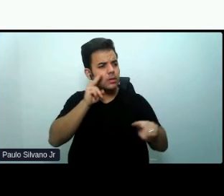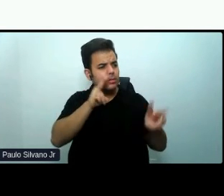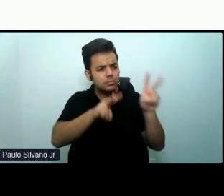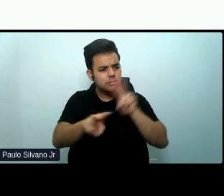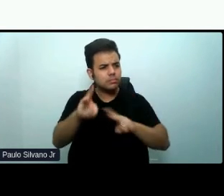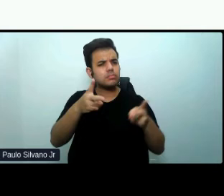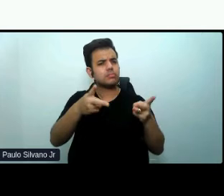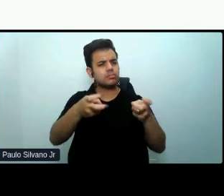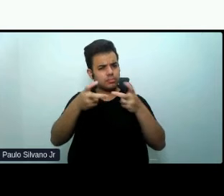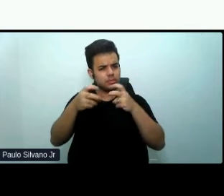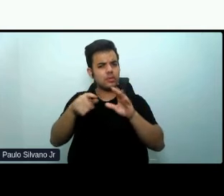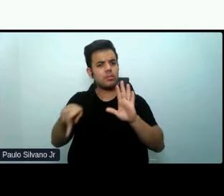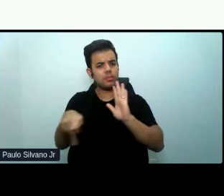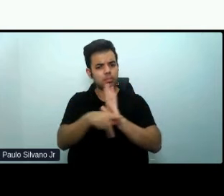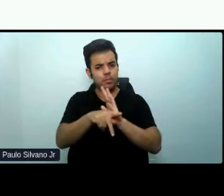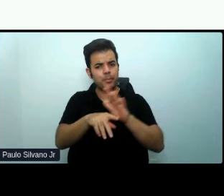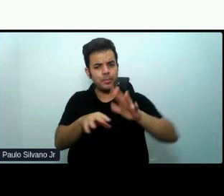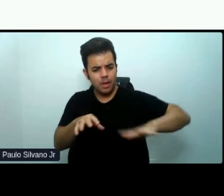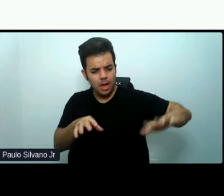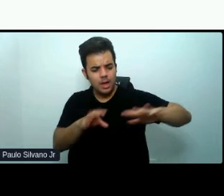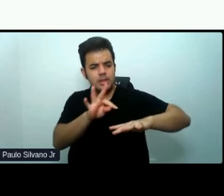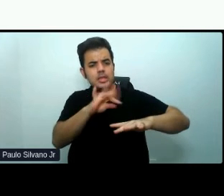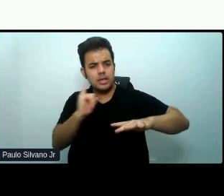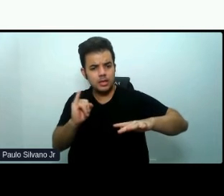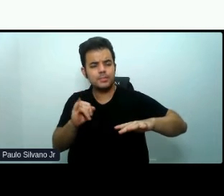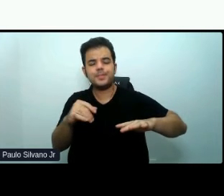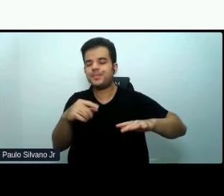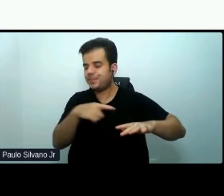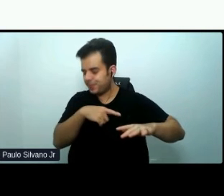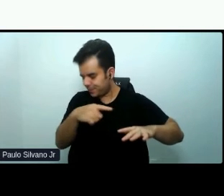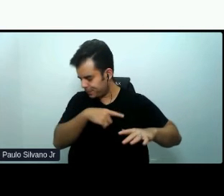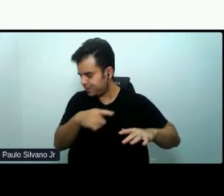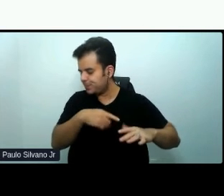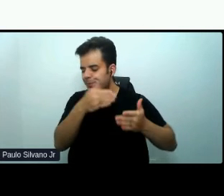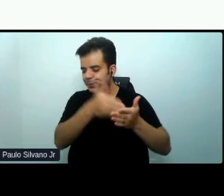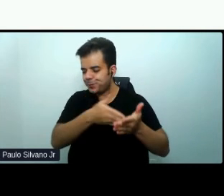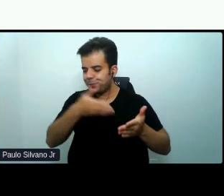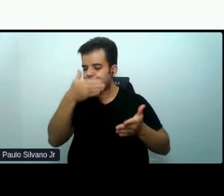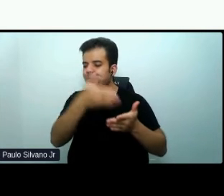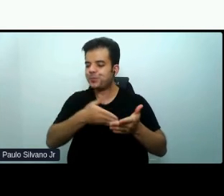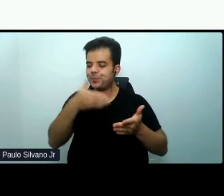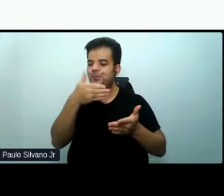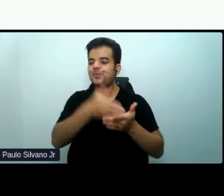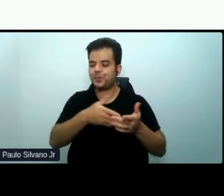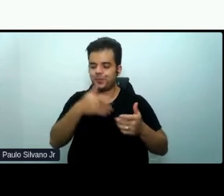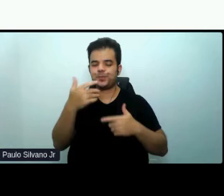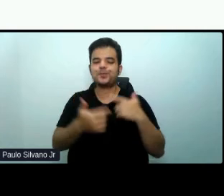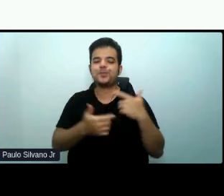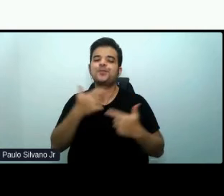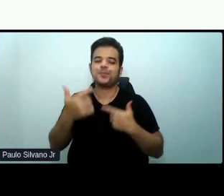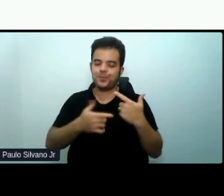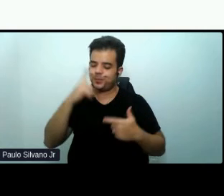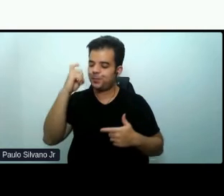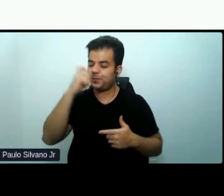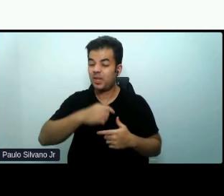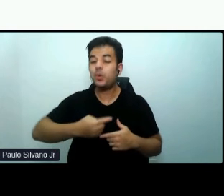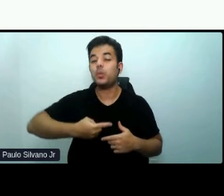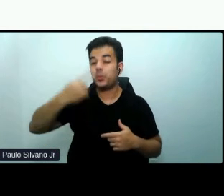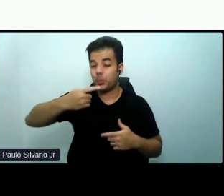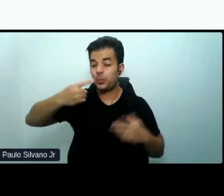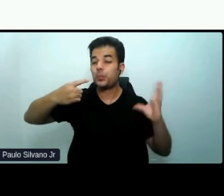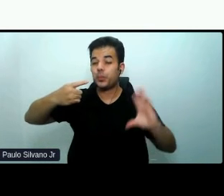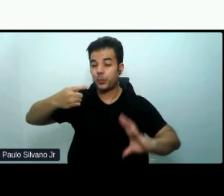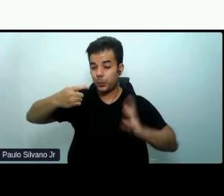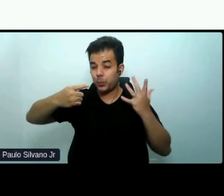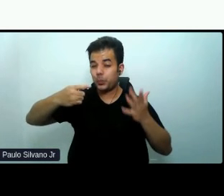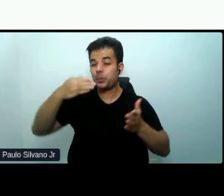das mulheres no segmento, ainda existem muitas barreiras para a gente enfrentar. Inclusive, uma das principais